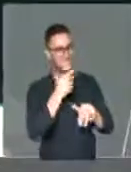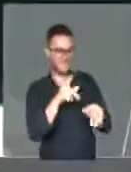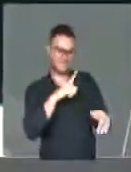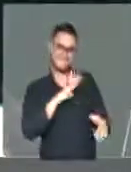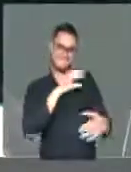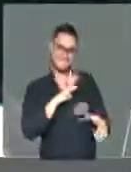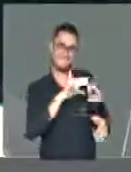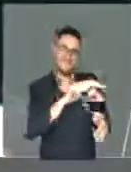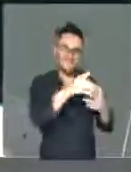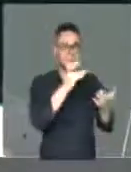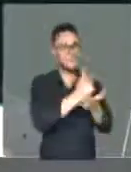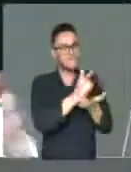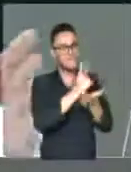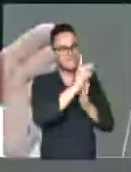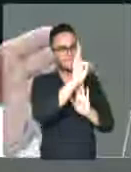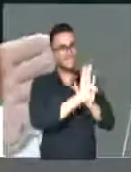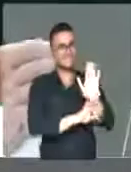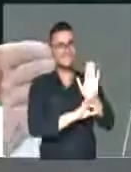delação.